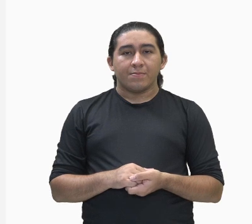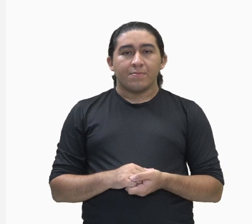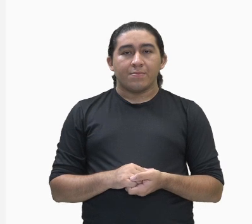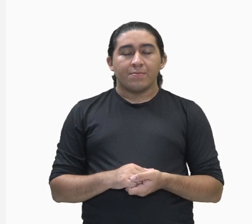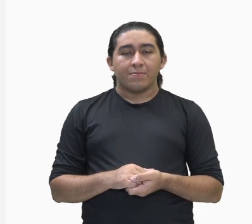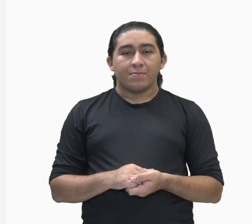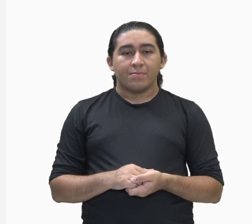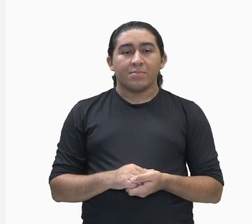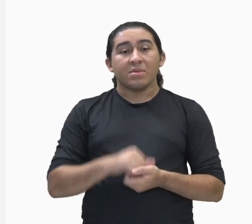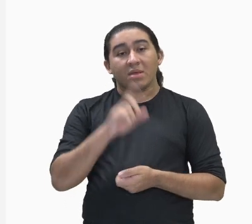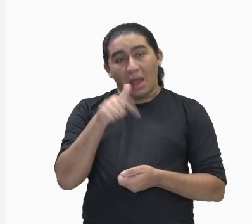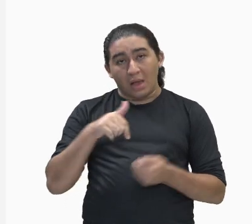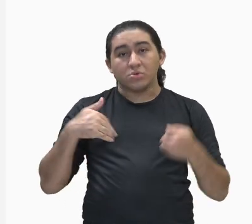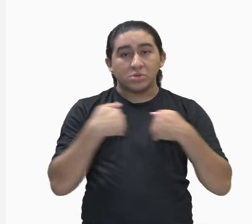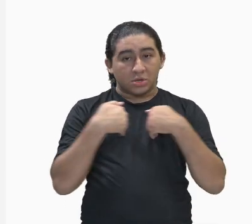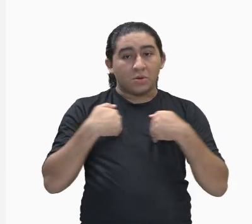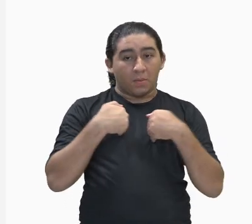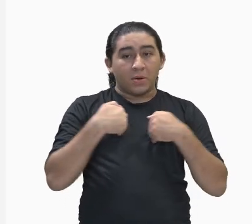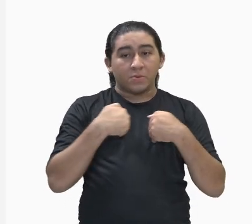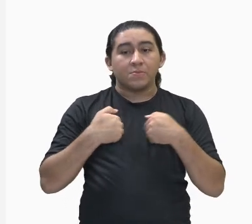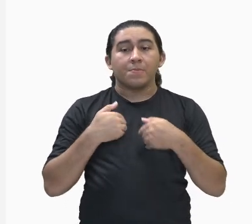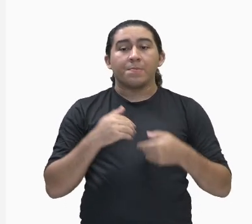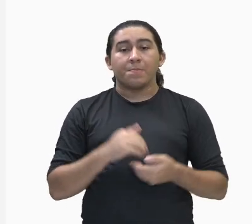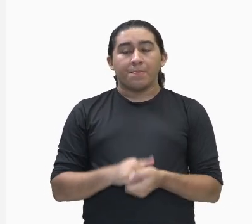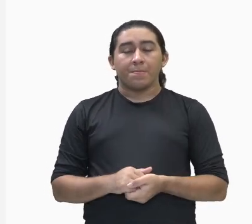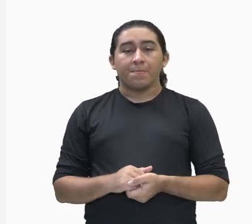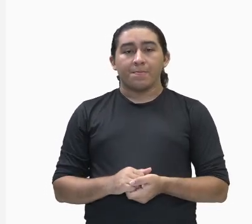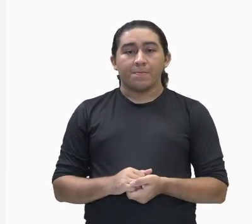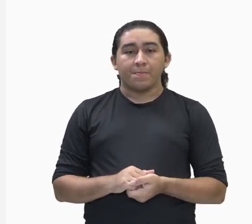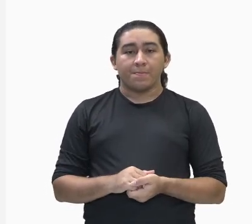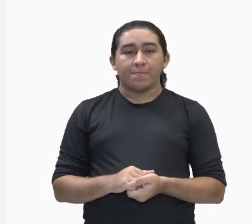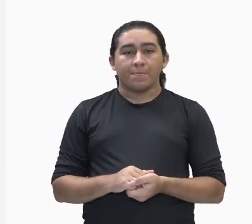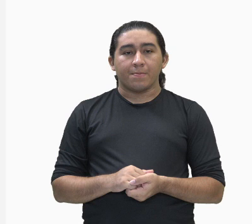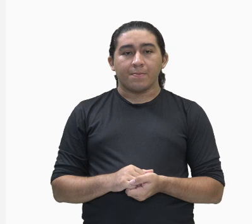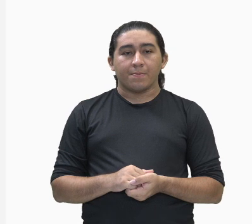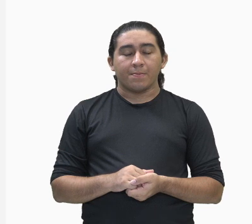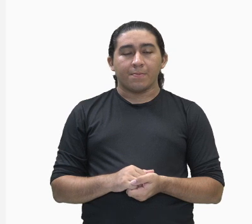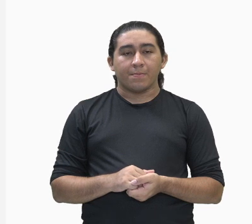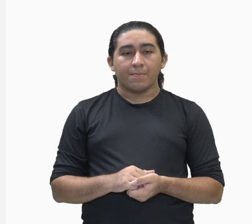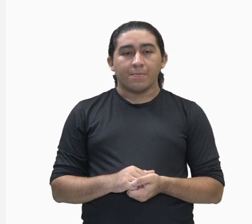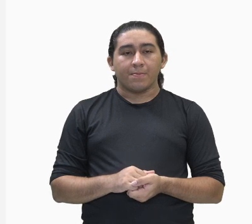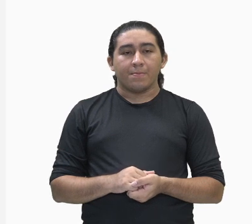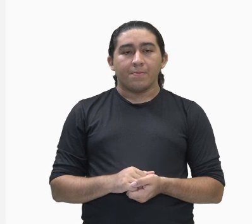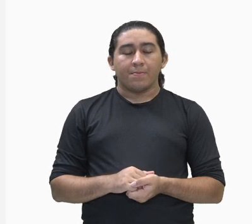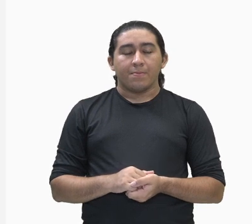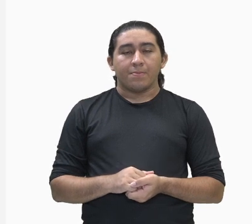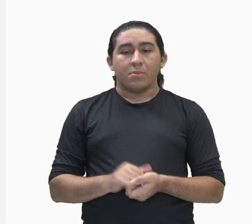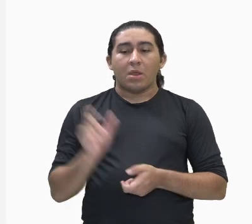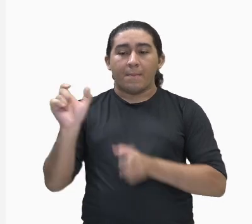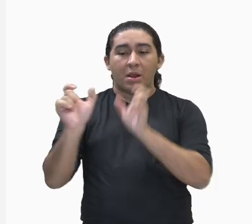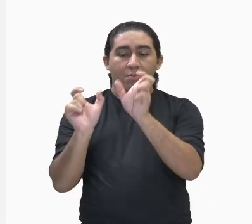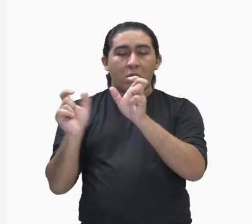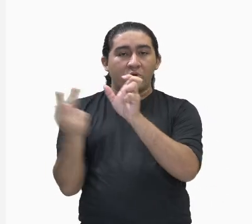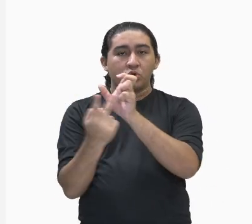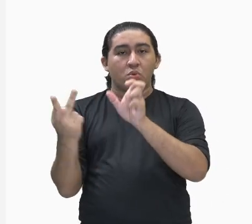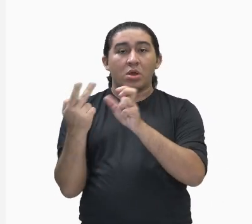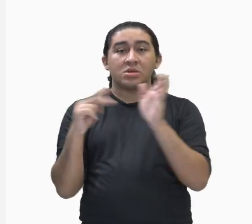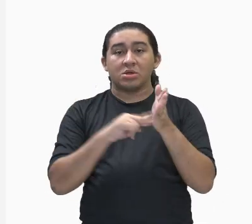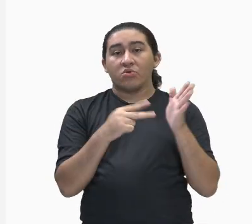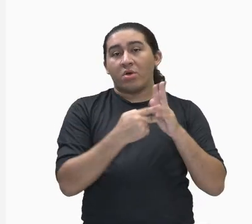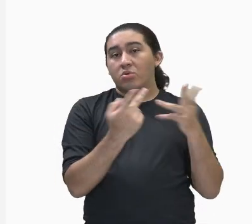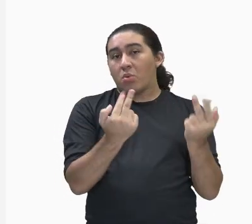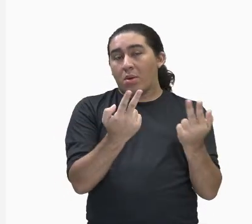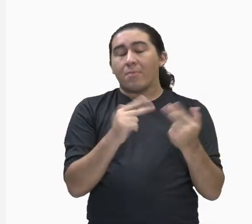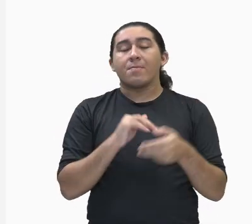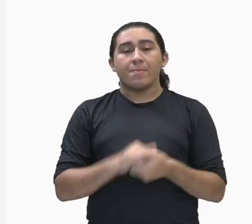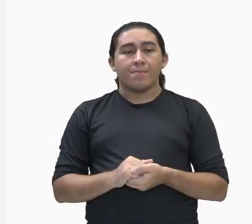gavião real, ou, nesse caso aqui, as duas palavrinhas significam a mesma coisa, né? Hawk é